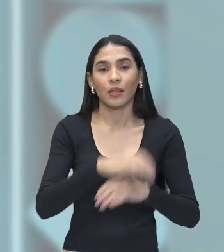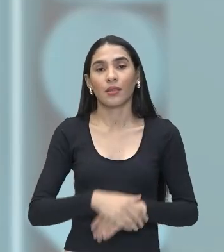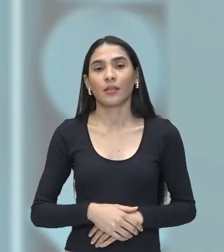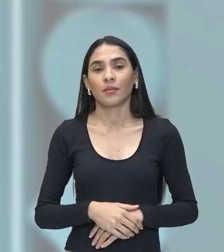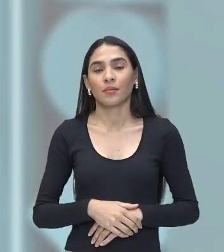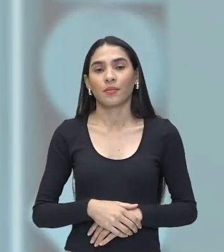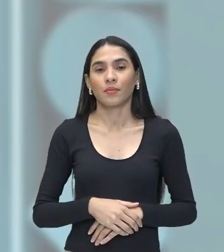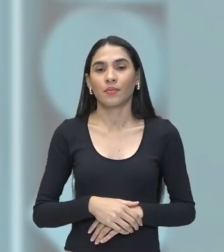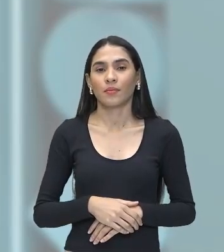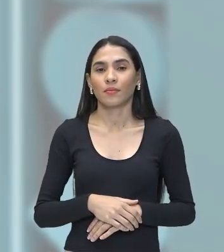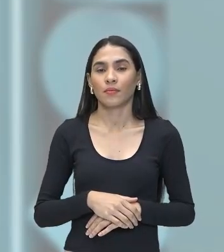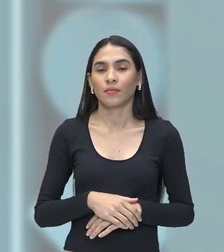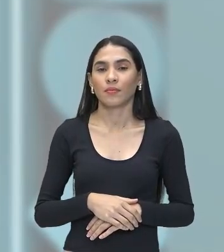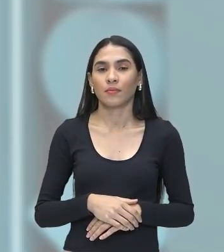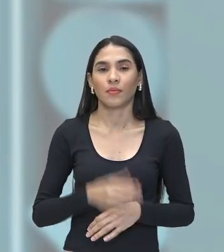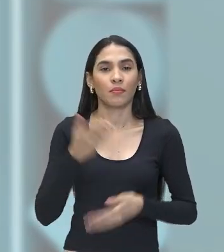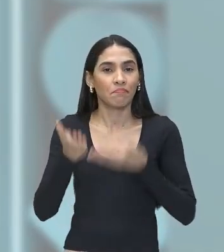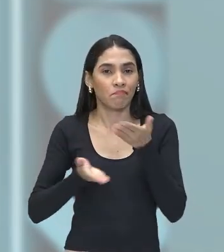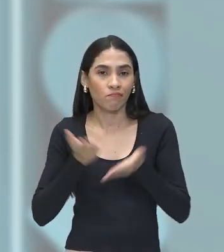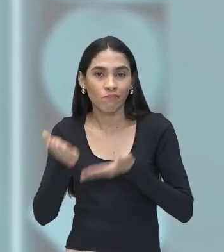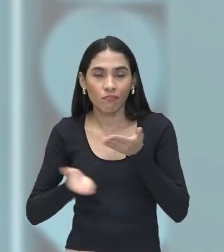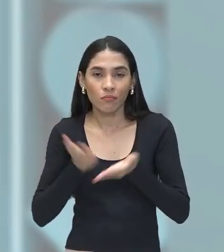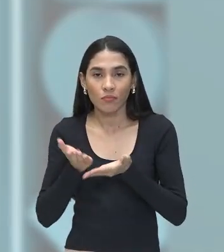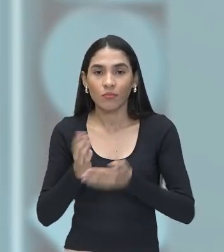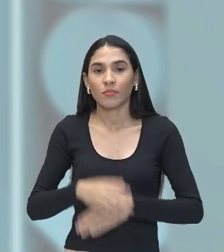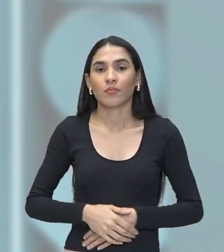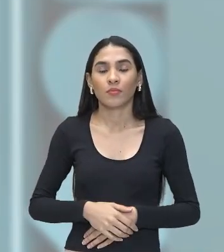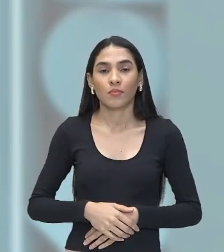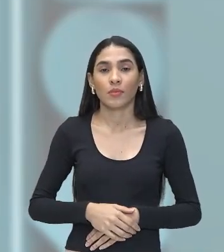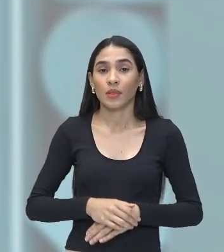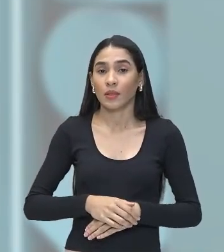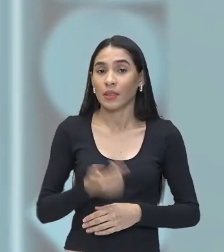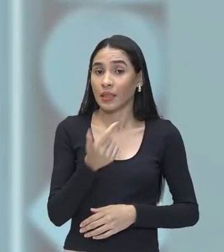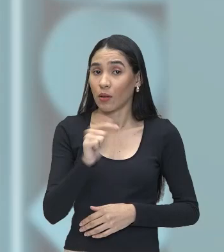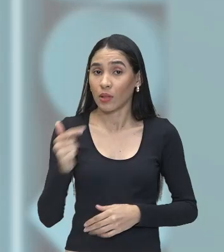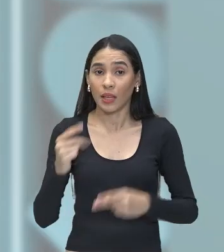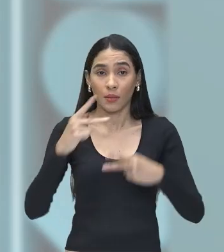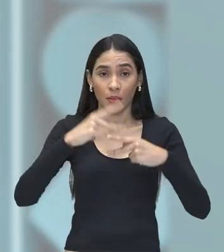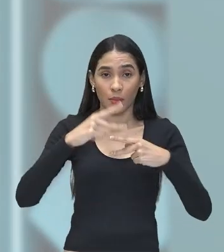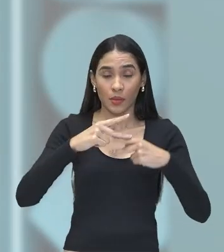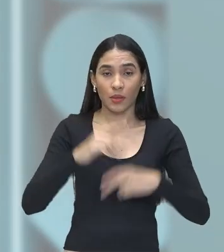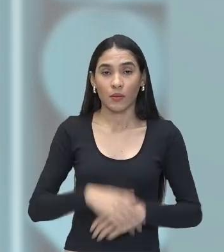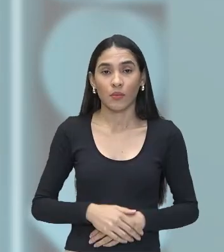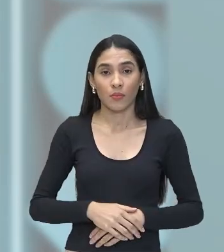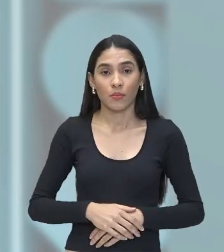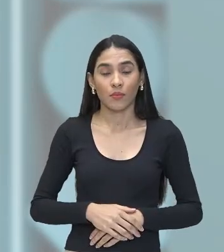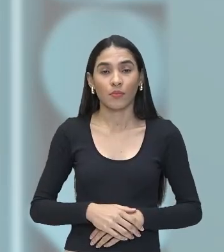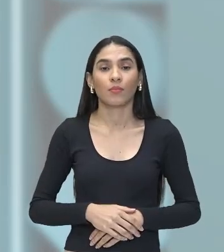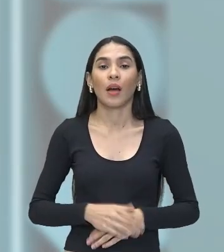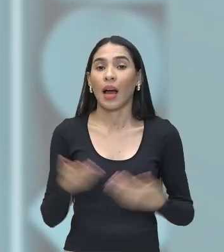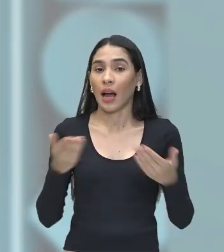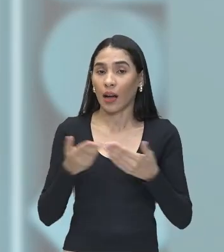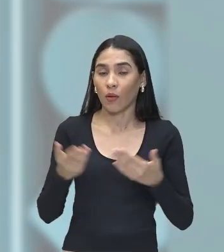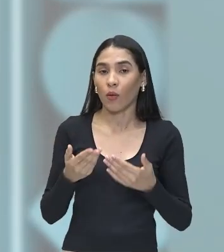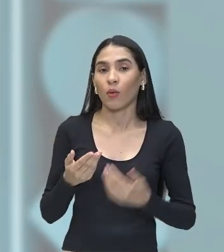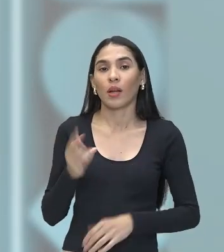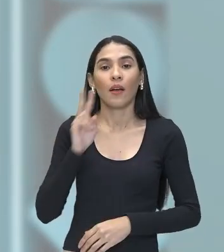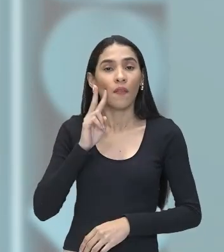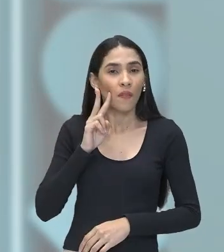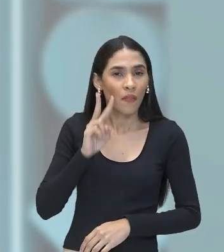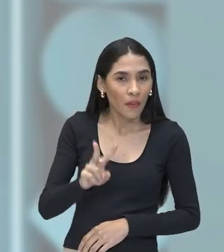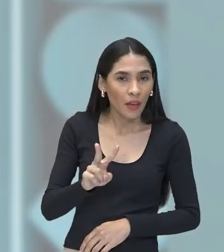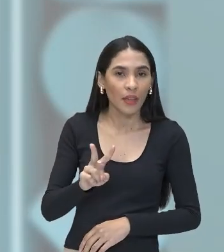certo? No sentido de prestar auxílio, sem preposição. No sentido de ver, você vai fazer uso